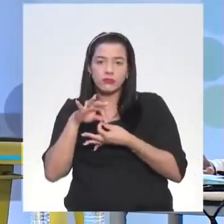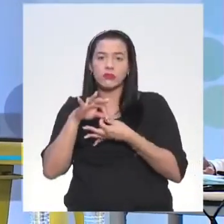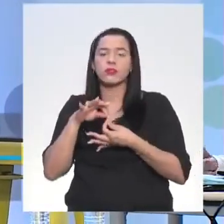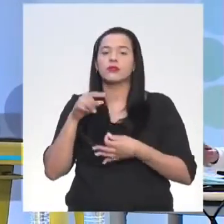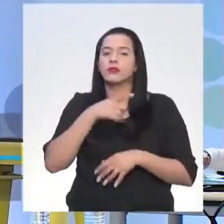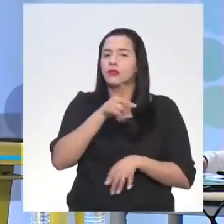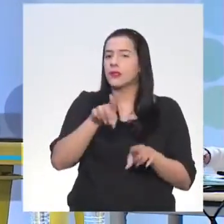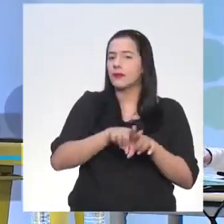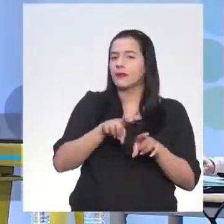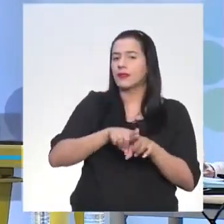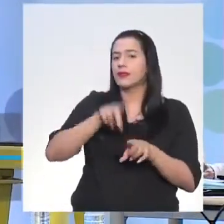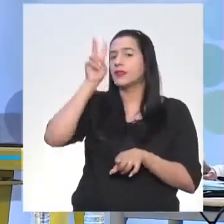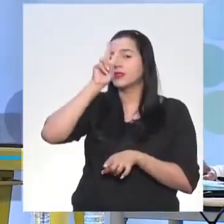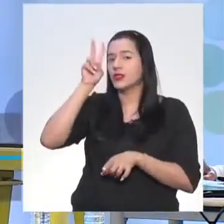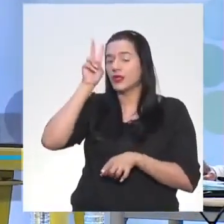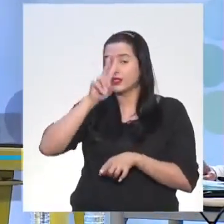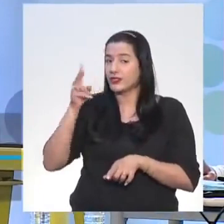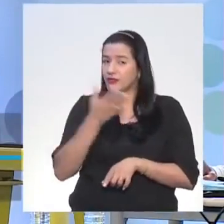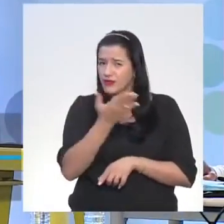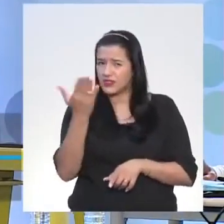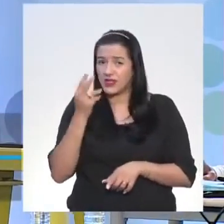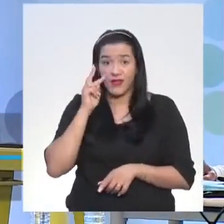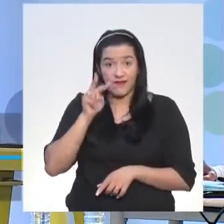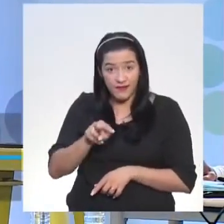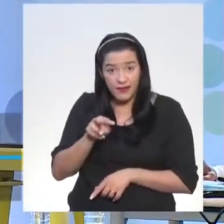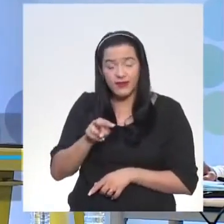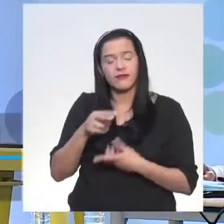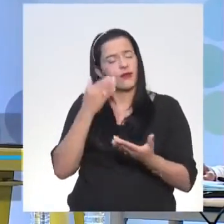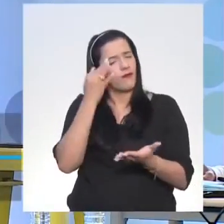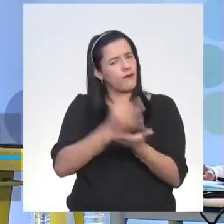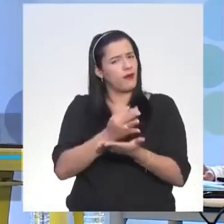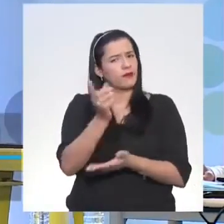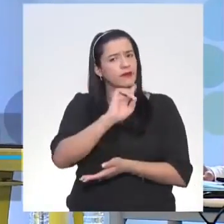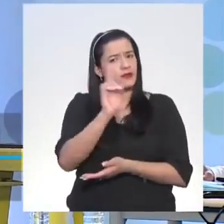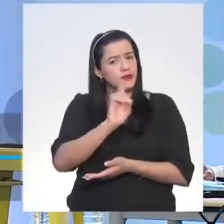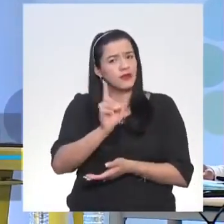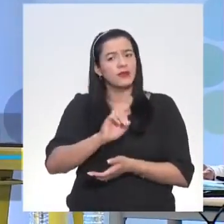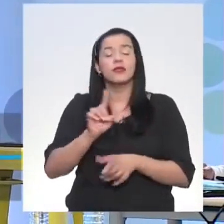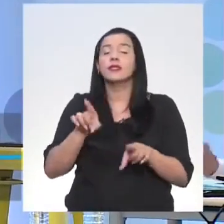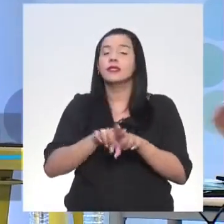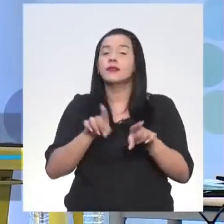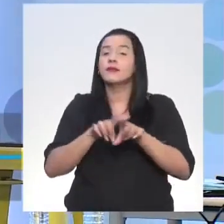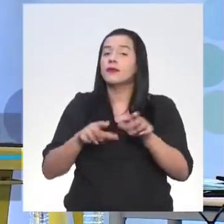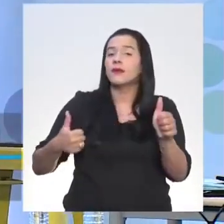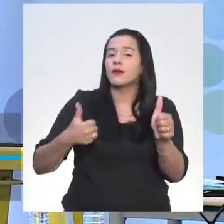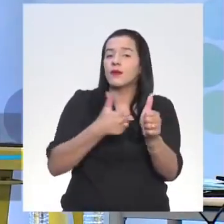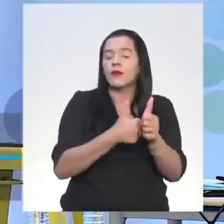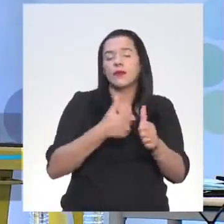Se você quer ver a historinha de amanhã, não falte na aula. Não esqueça de me acompanhar lá no Instagram,